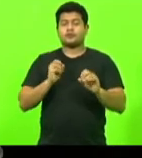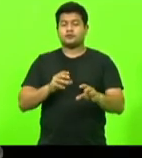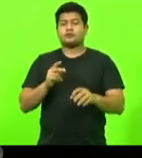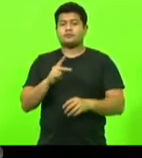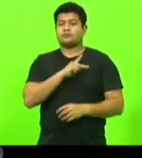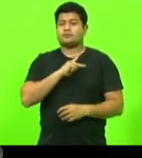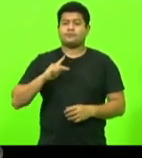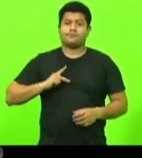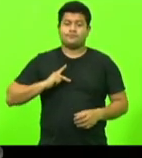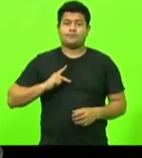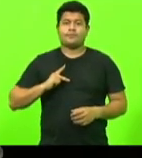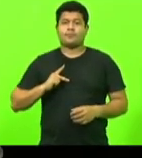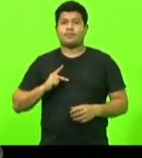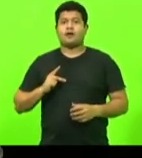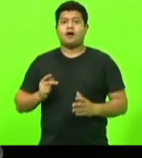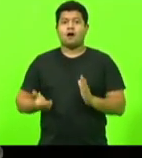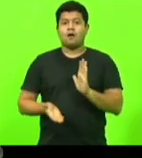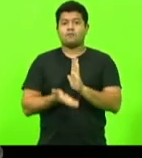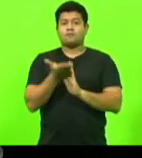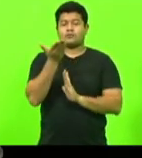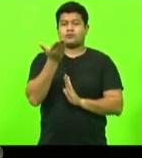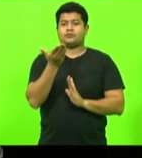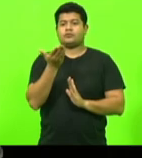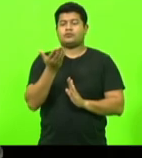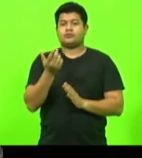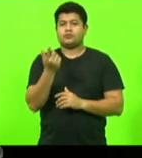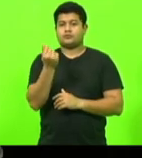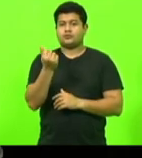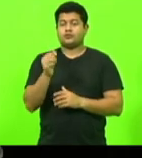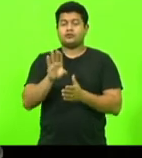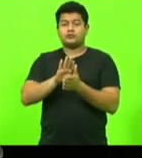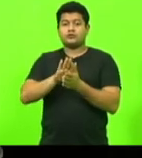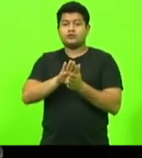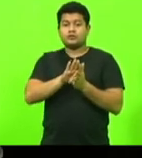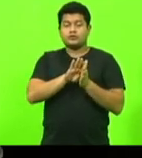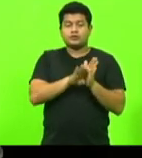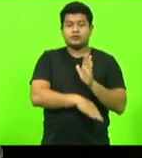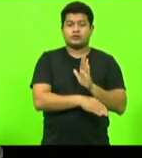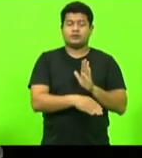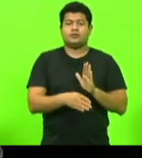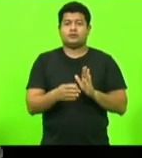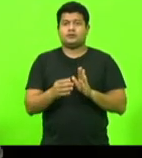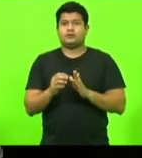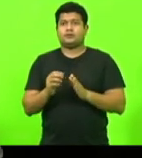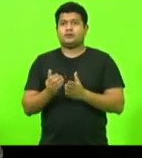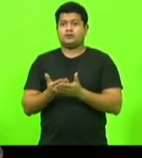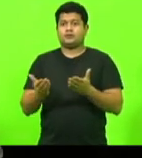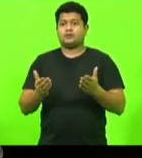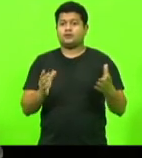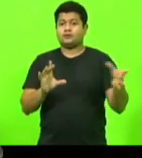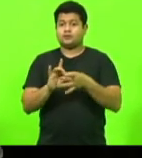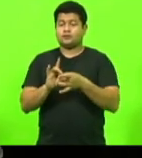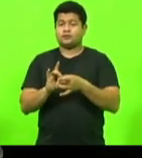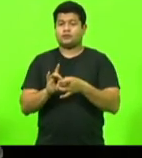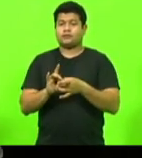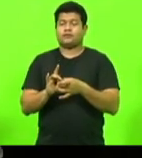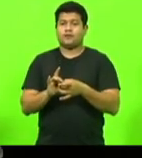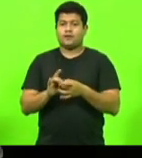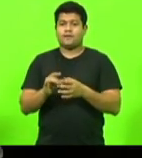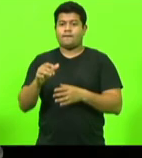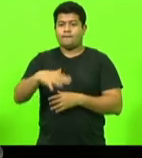da União, retirando os inativos do cômputo dos recursos vinculados à